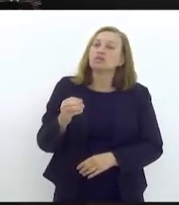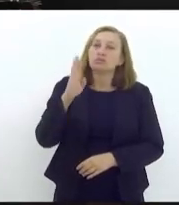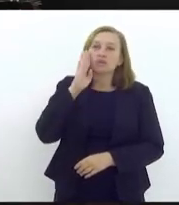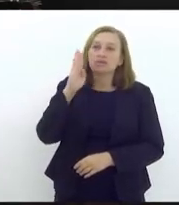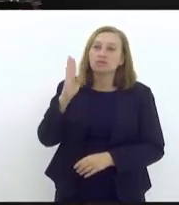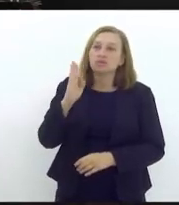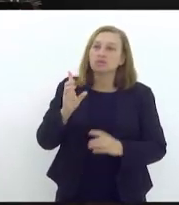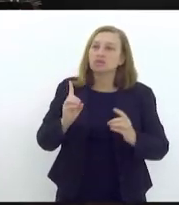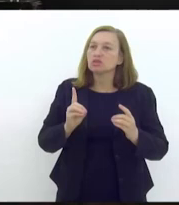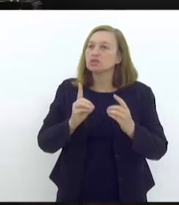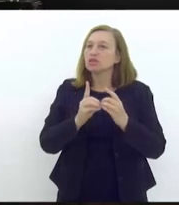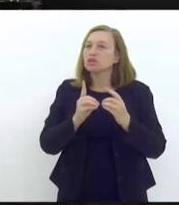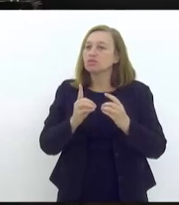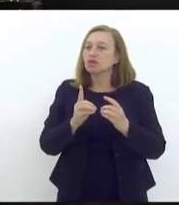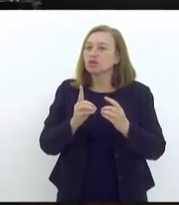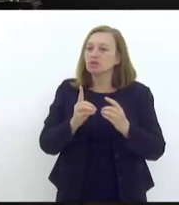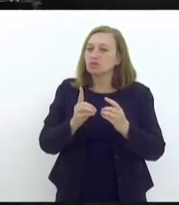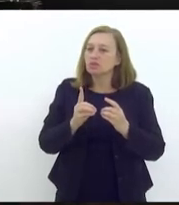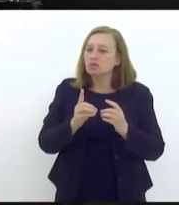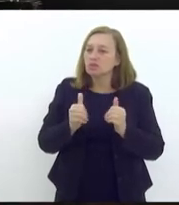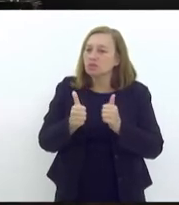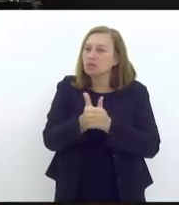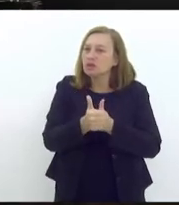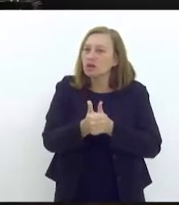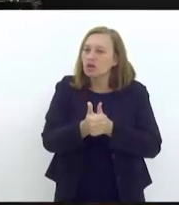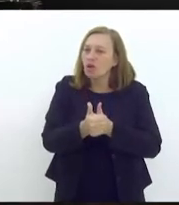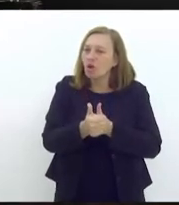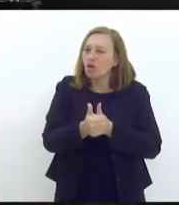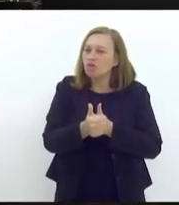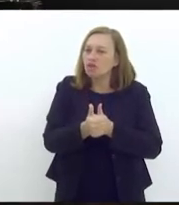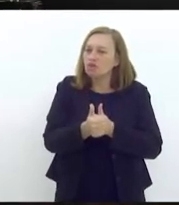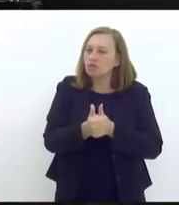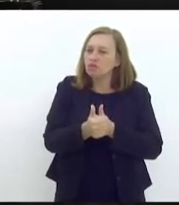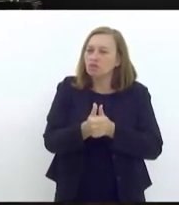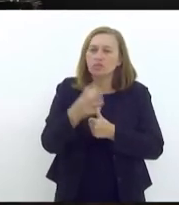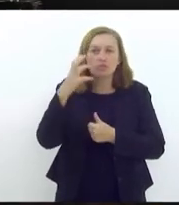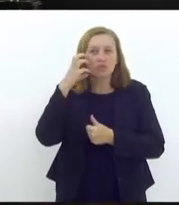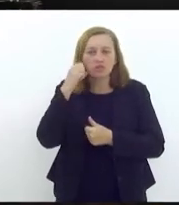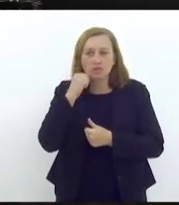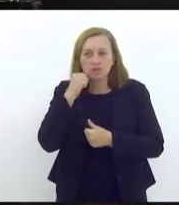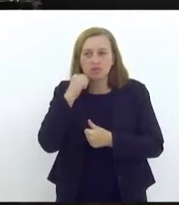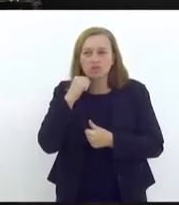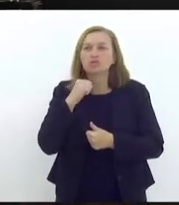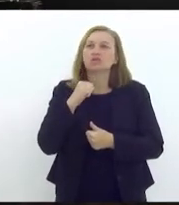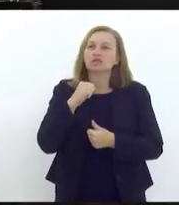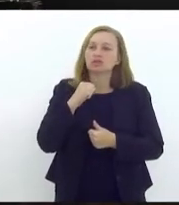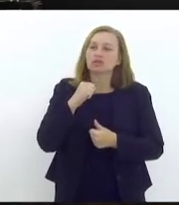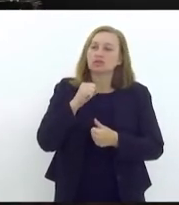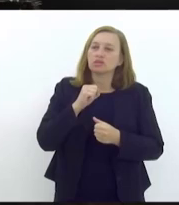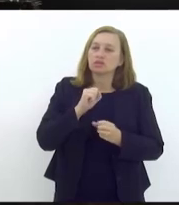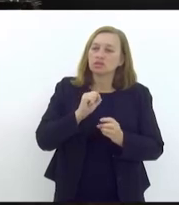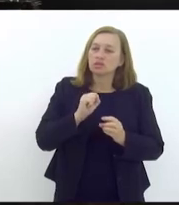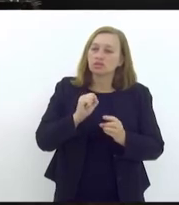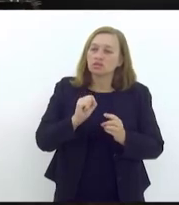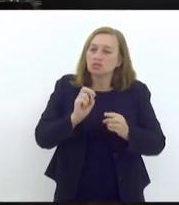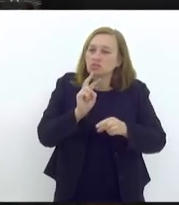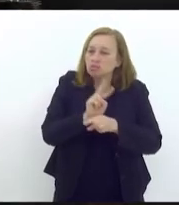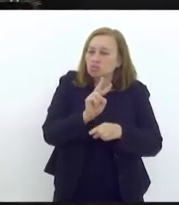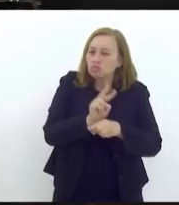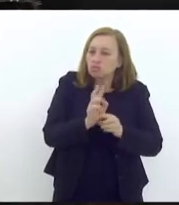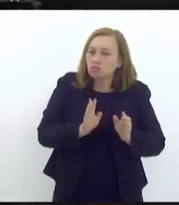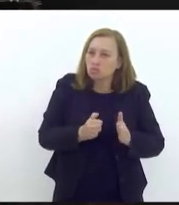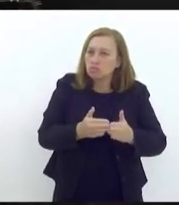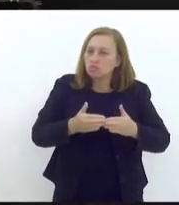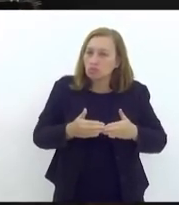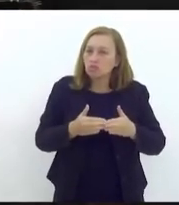de atendimento aos órfãos e abrigados ovos e abrigados egressos de orfanatos ou